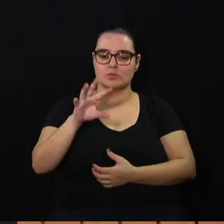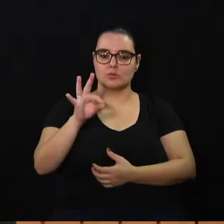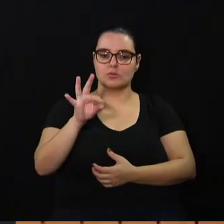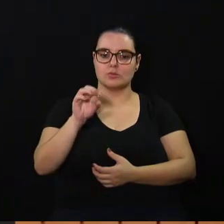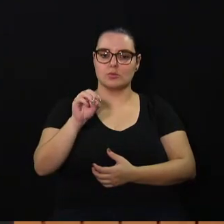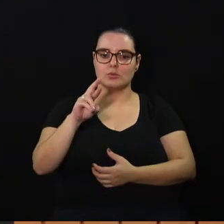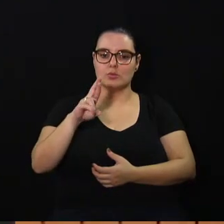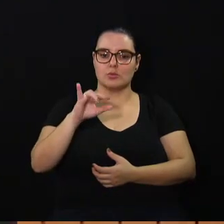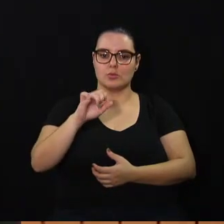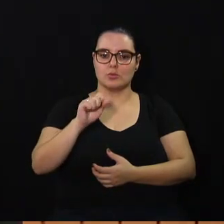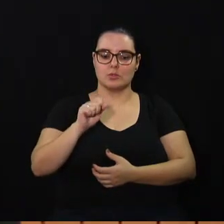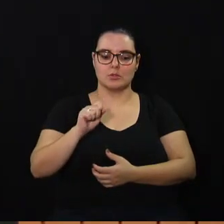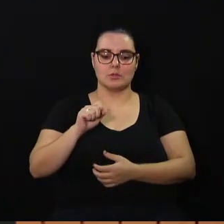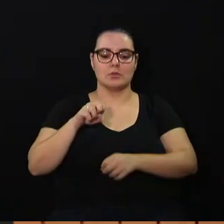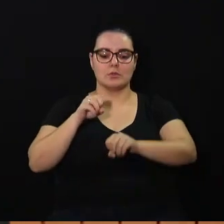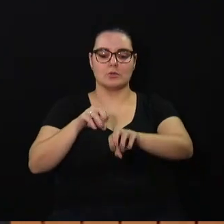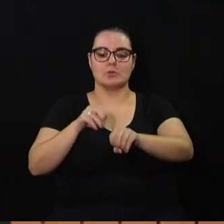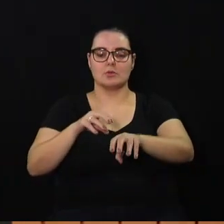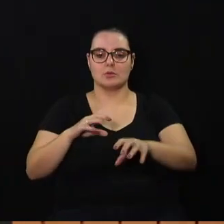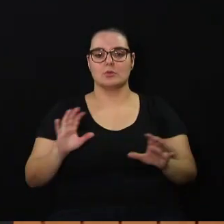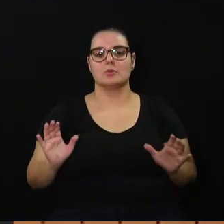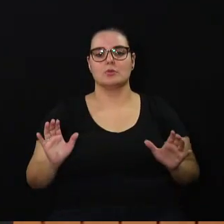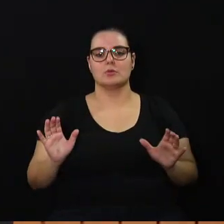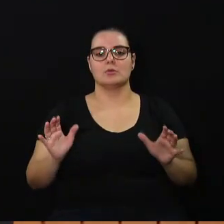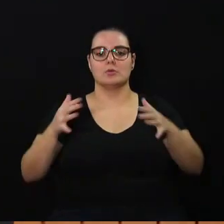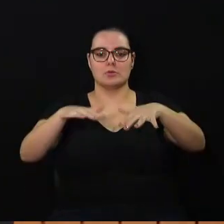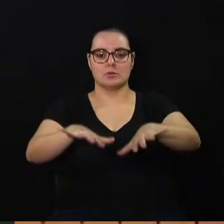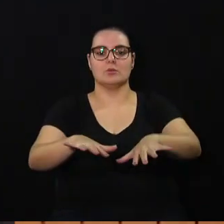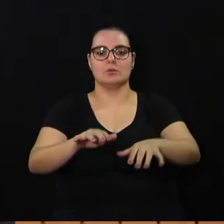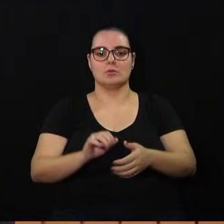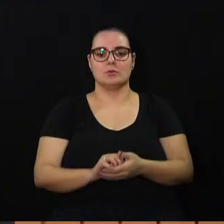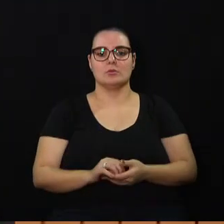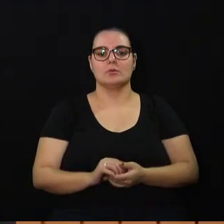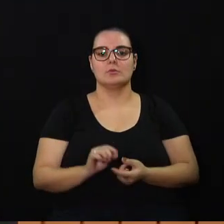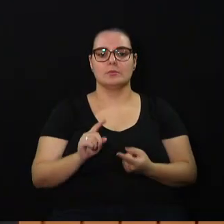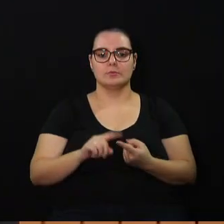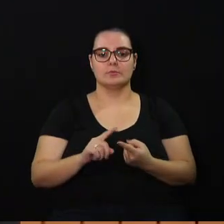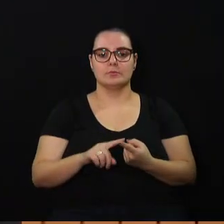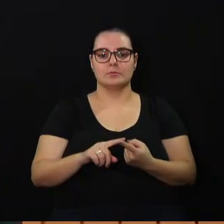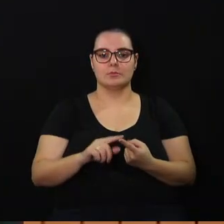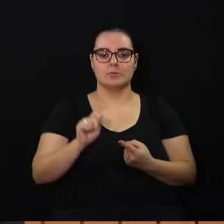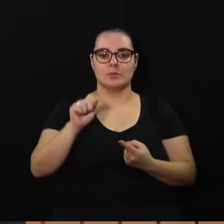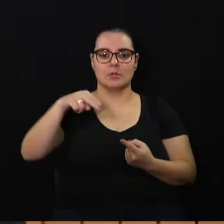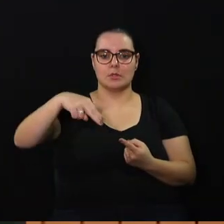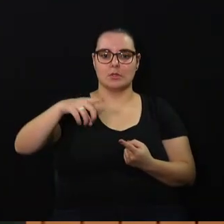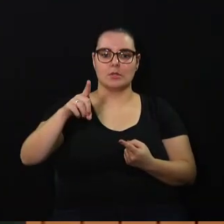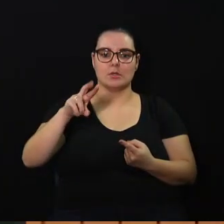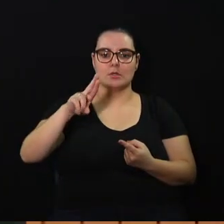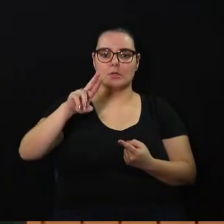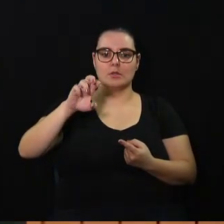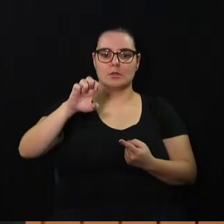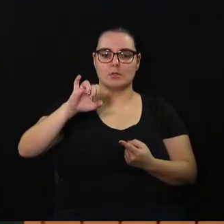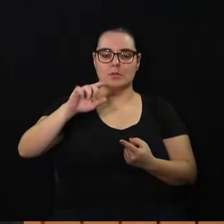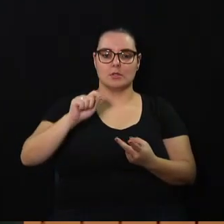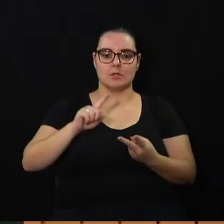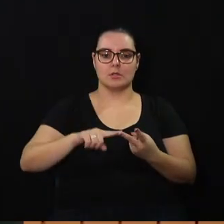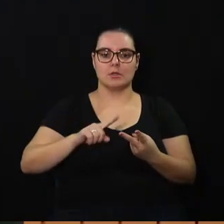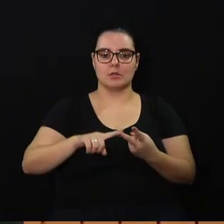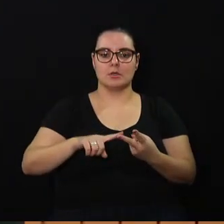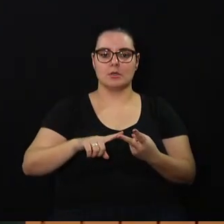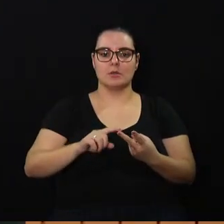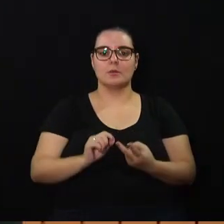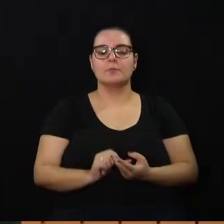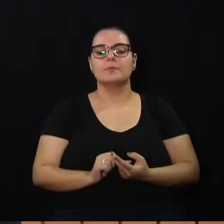convidamos as páginas listas andré renan godoy advogada roberta tafarelo professora de educação especial